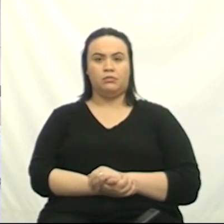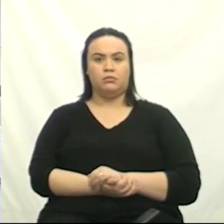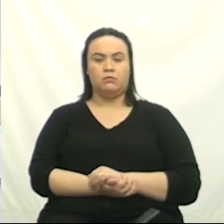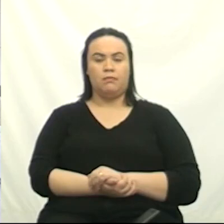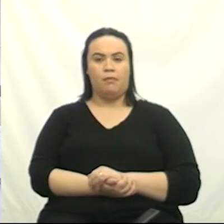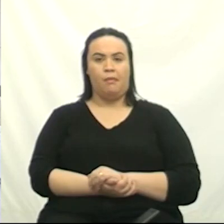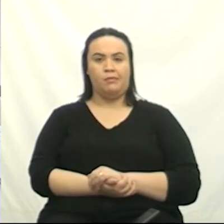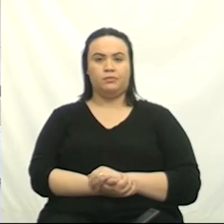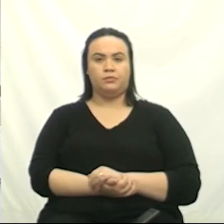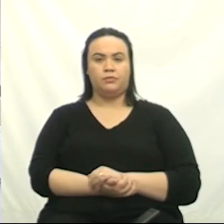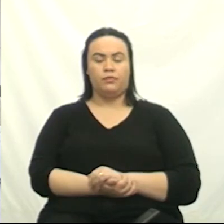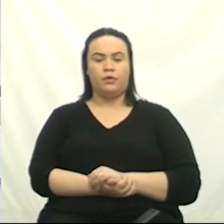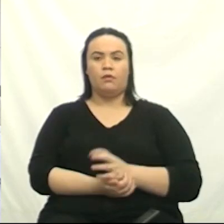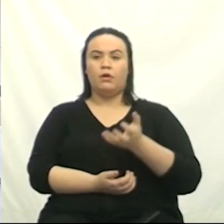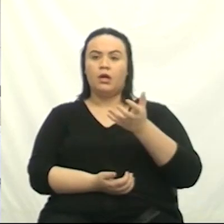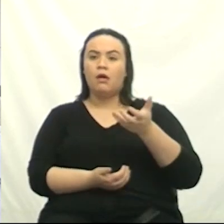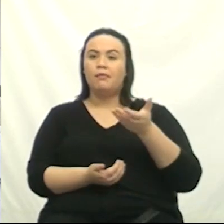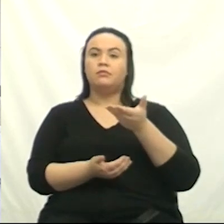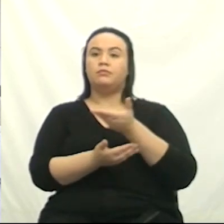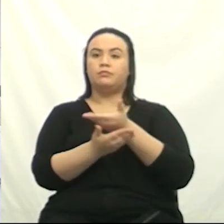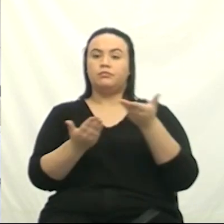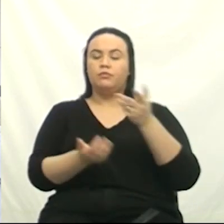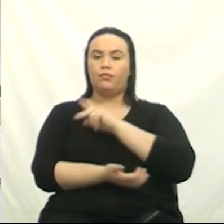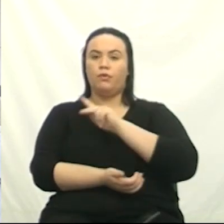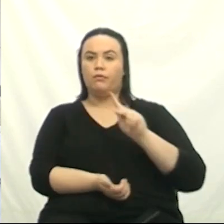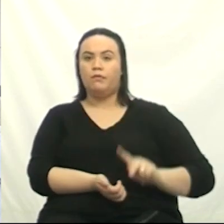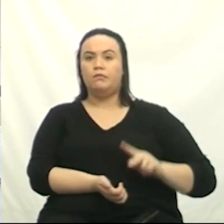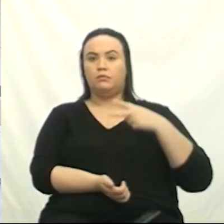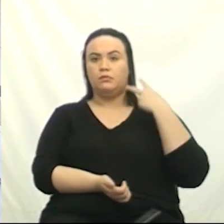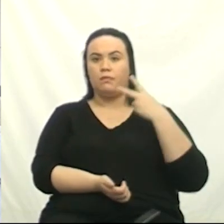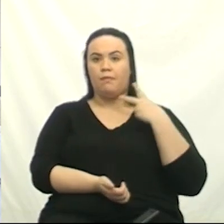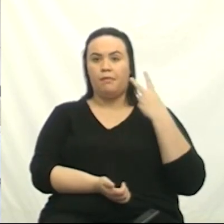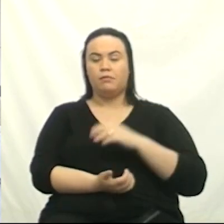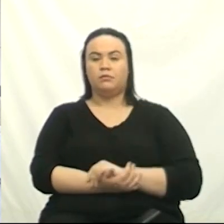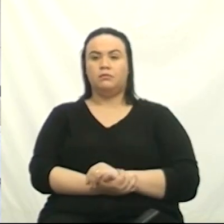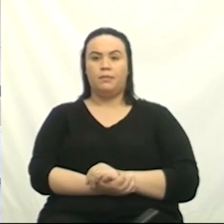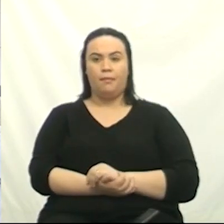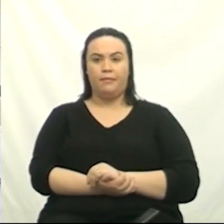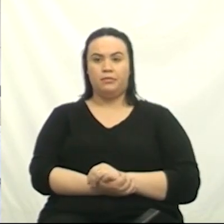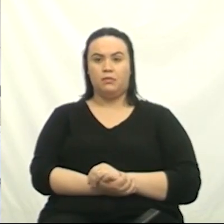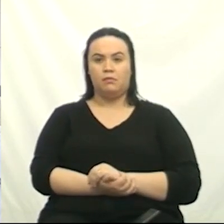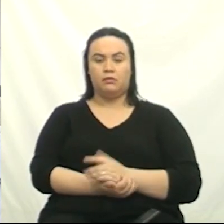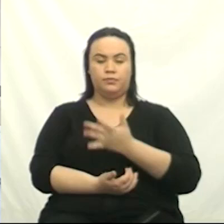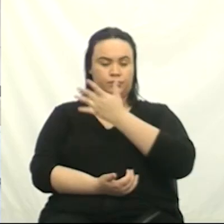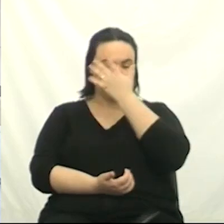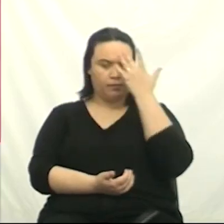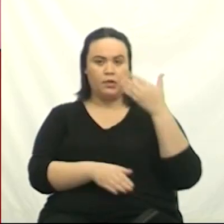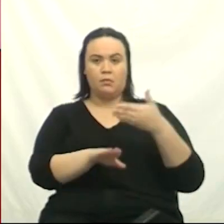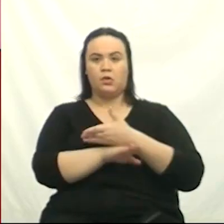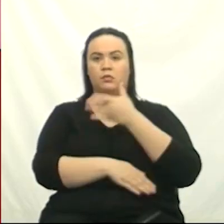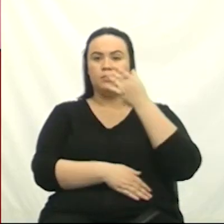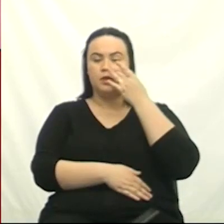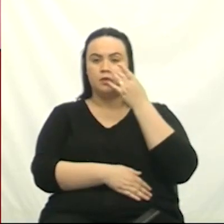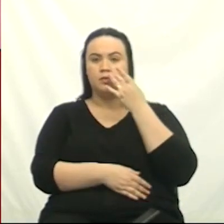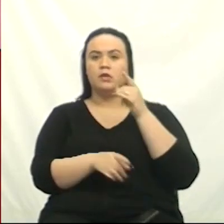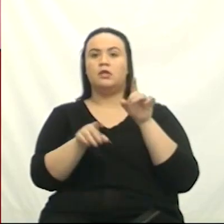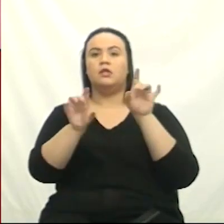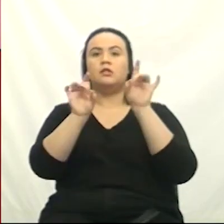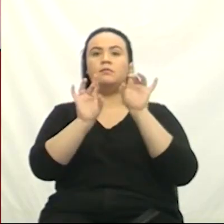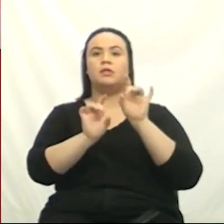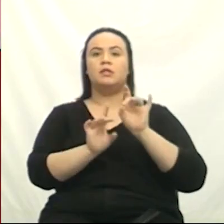gostaria de cumprimentar o senhor presidente senhores vereadores vereadoras ao público aqui presente especial